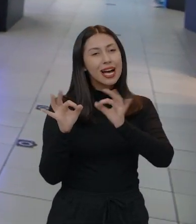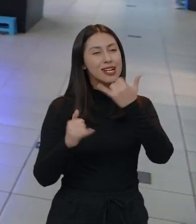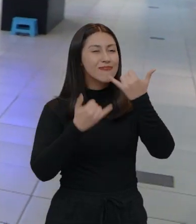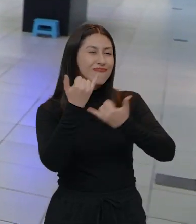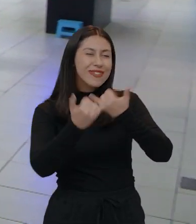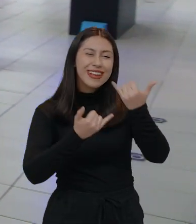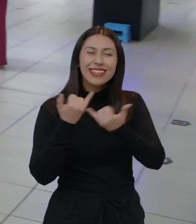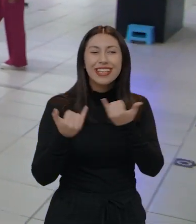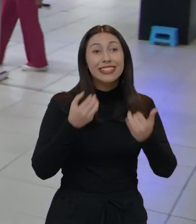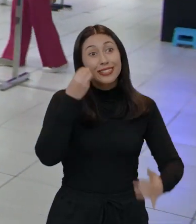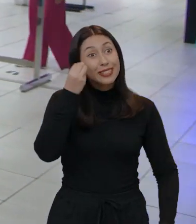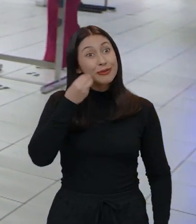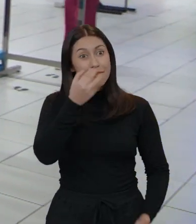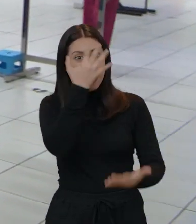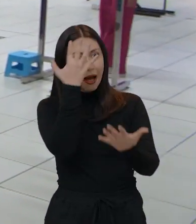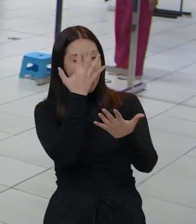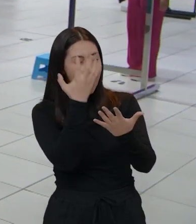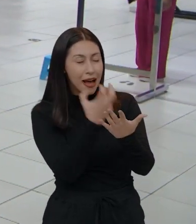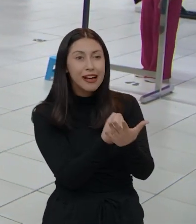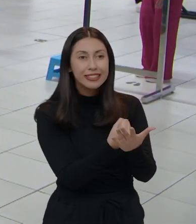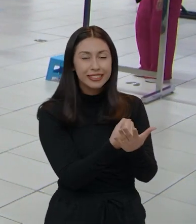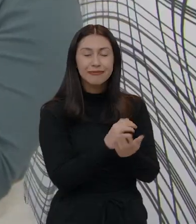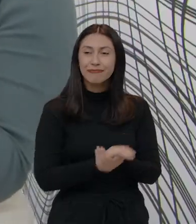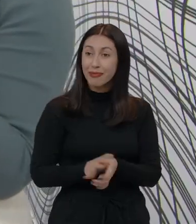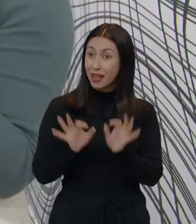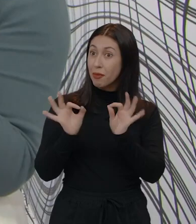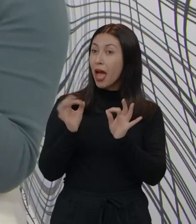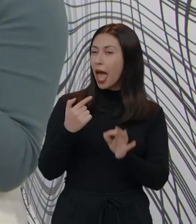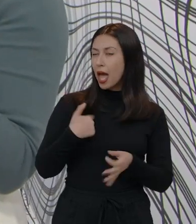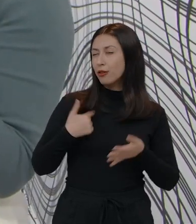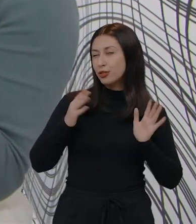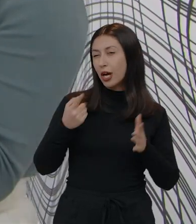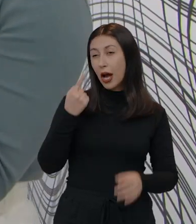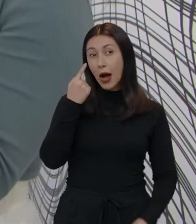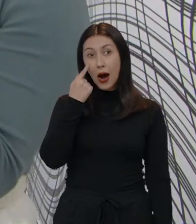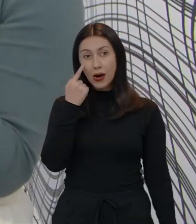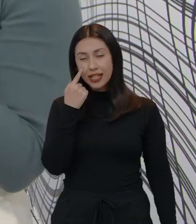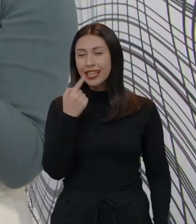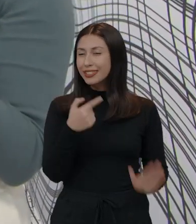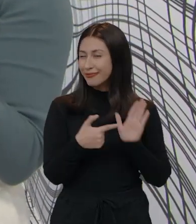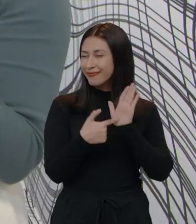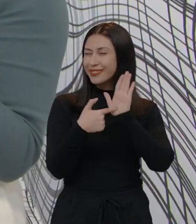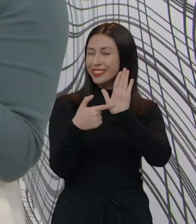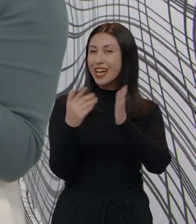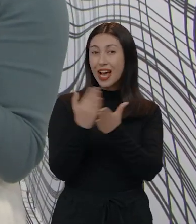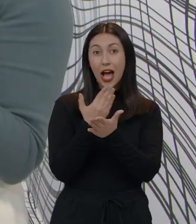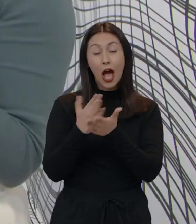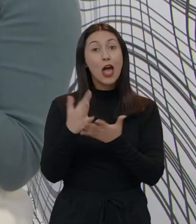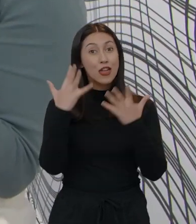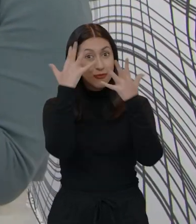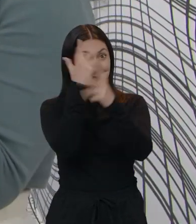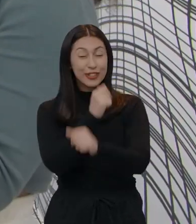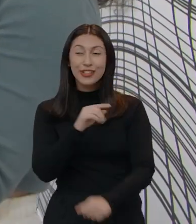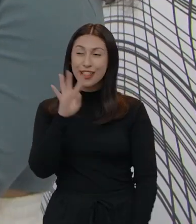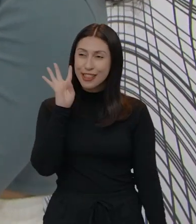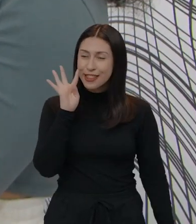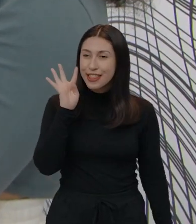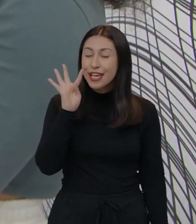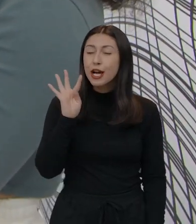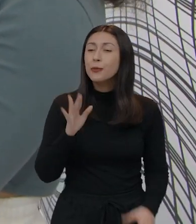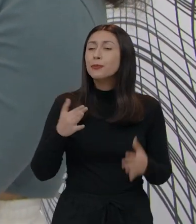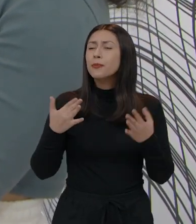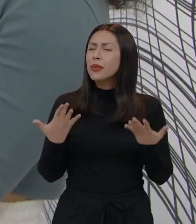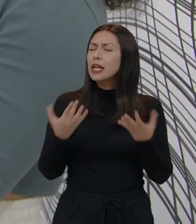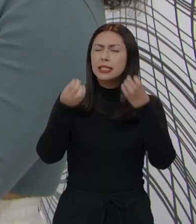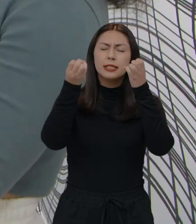você viver essa ilusão de ótica. Perfeito, eu já dei uma olhadinha ali, a Melissa já mostrou pra gente, é bem bonito, bem divertido. E